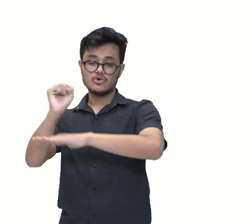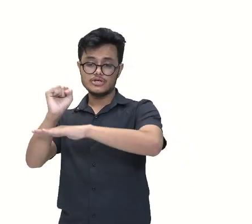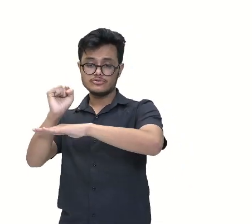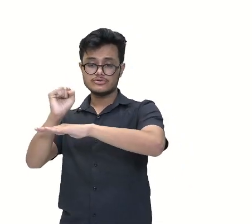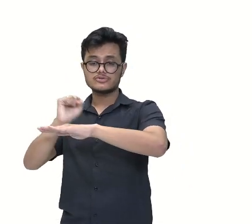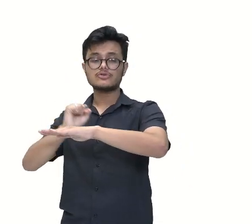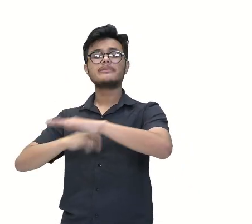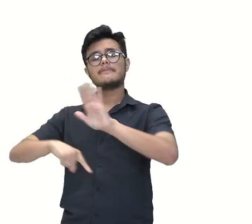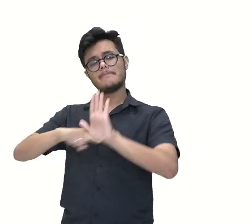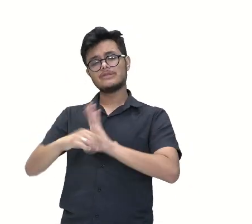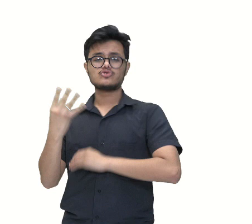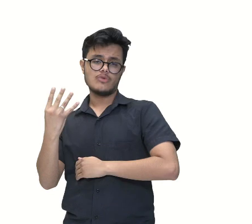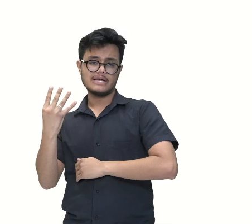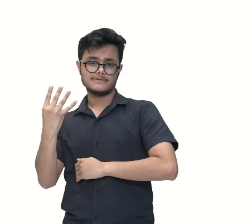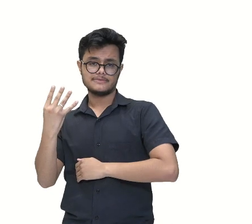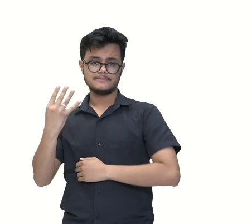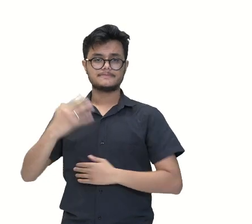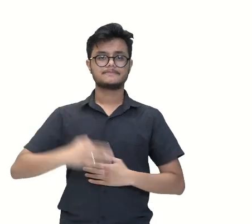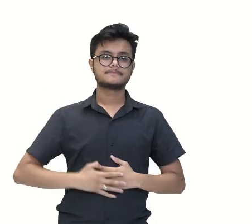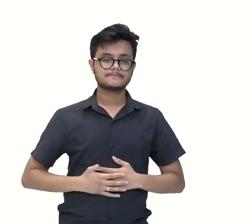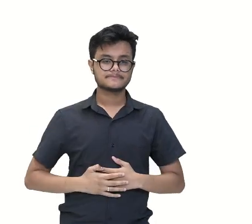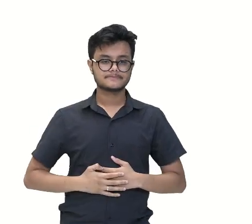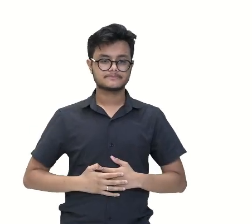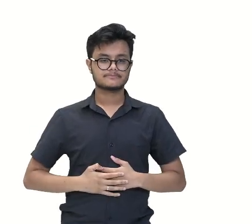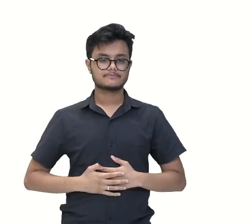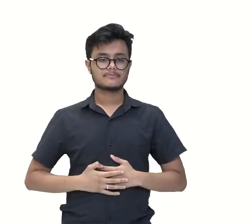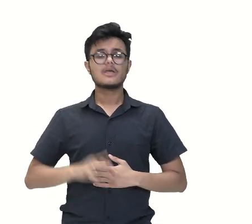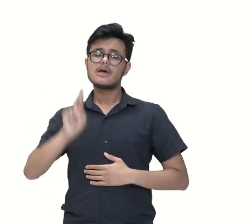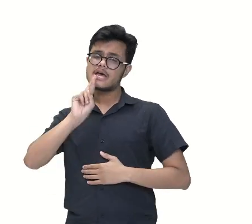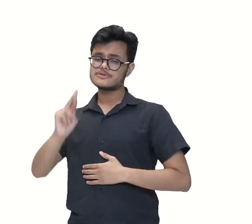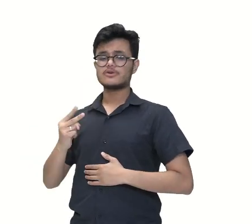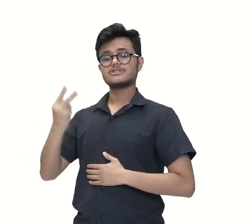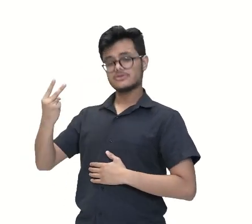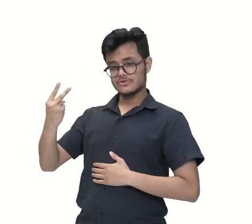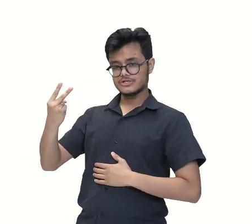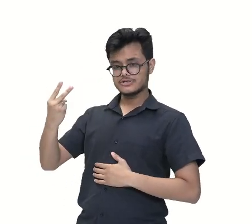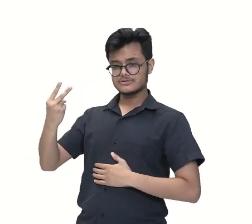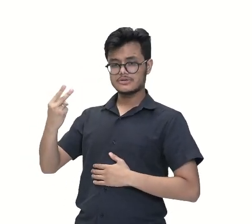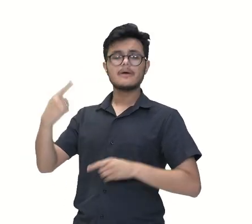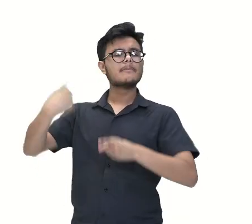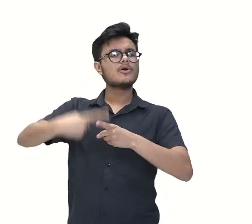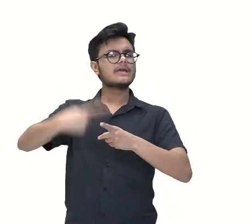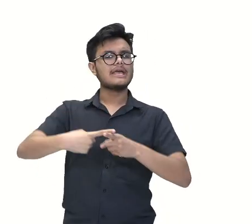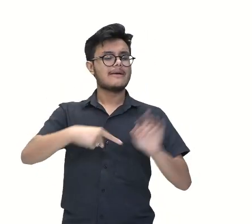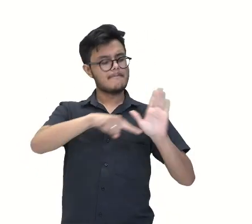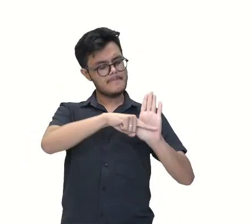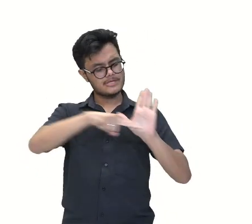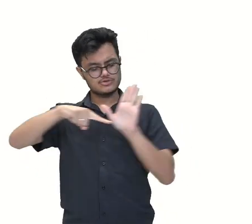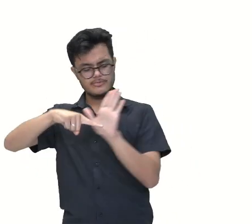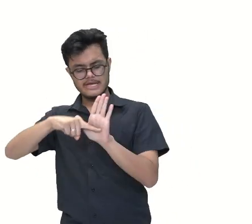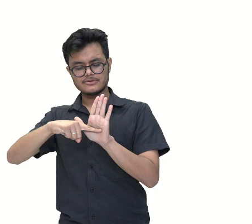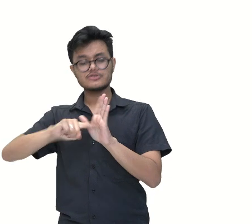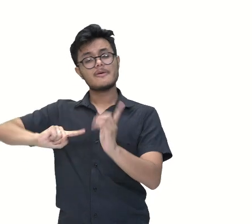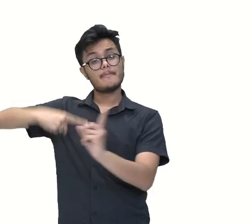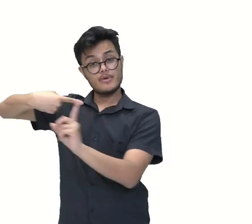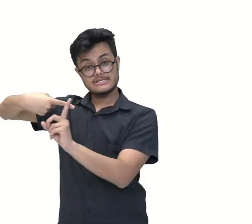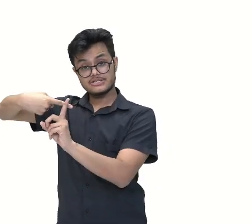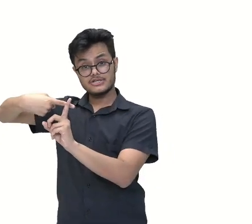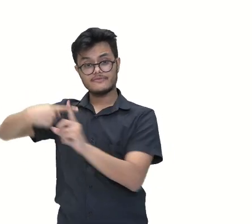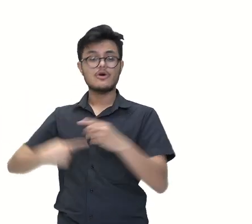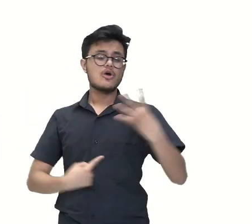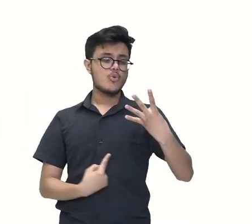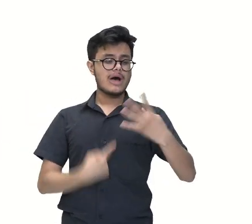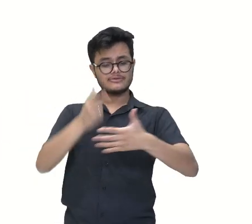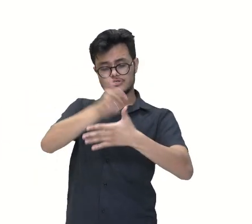8 sobre menos 4. Isso aqui também vai dar igual a 2. 8 dividido por 4,